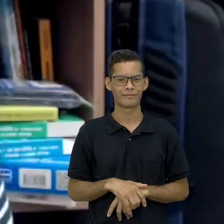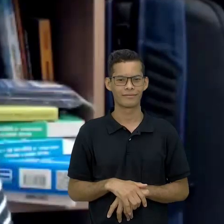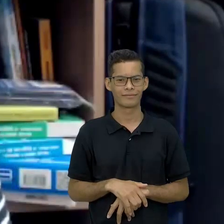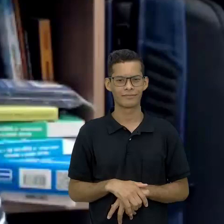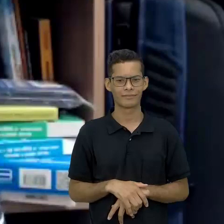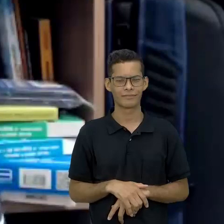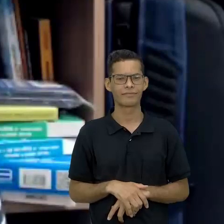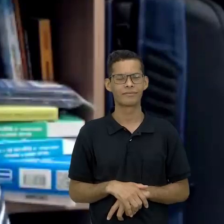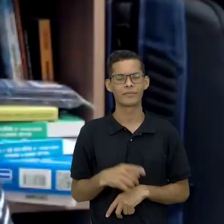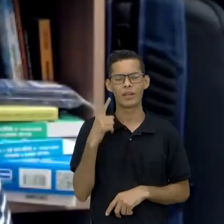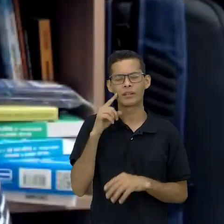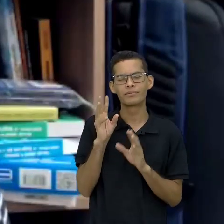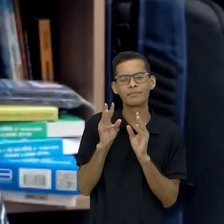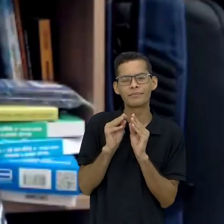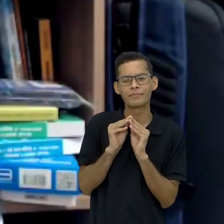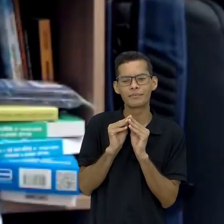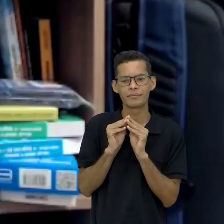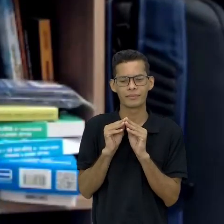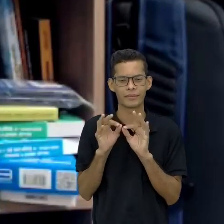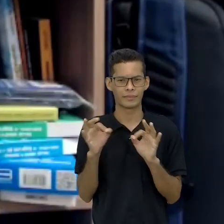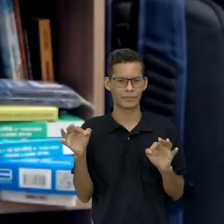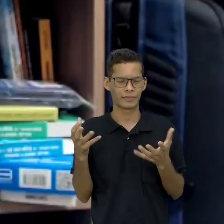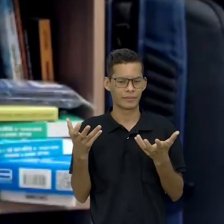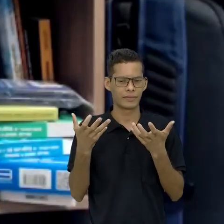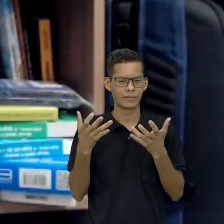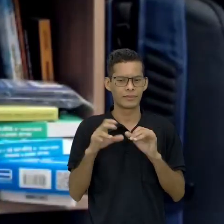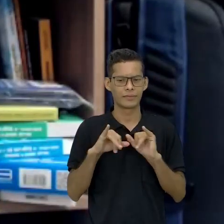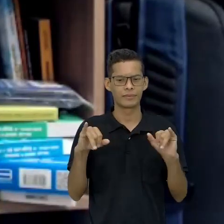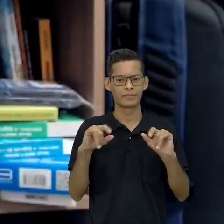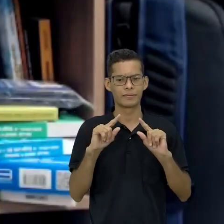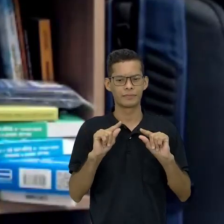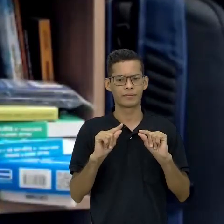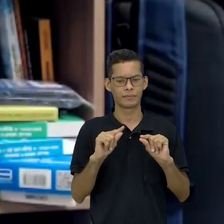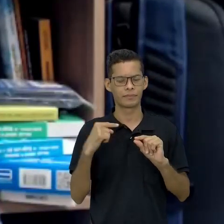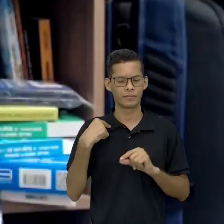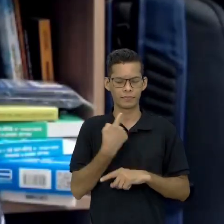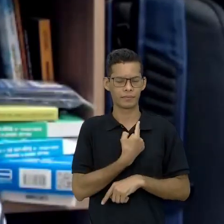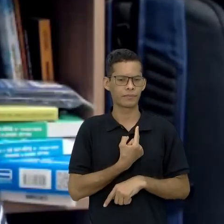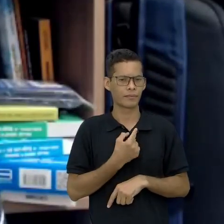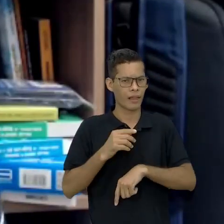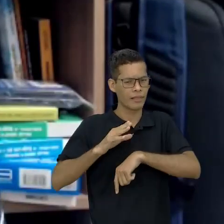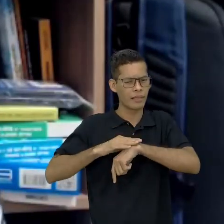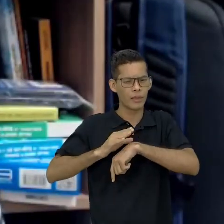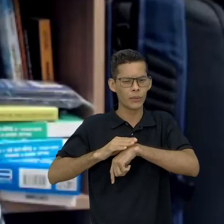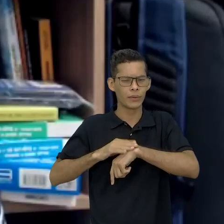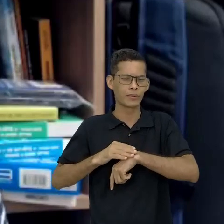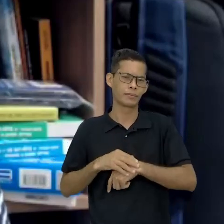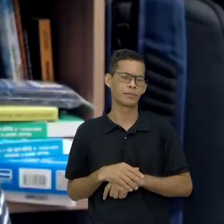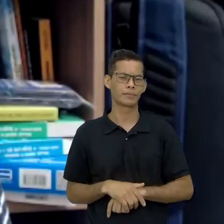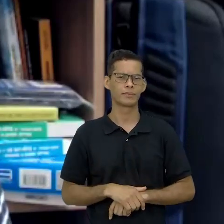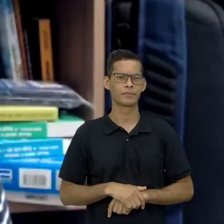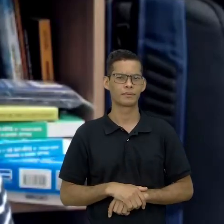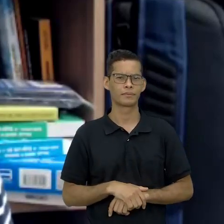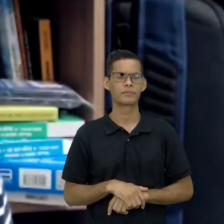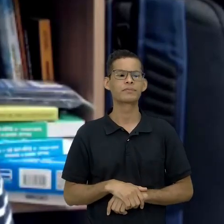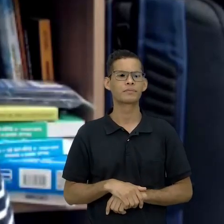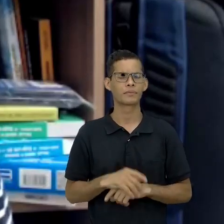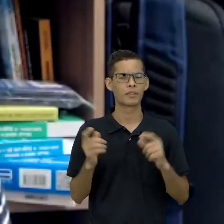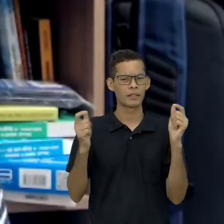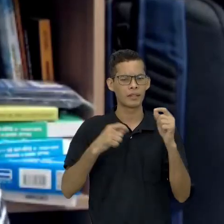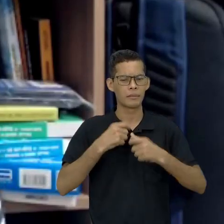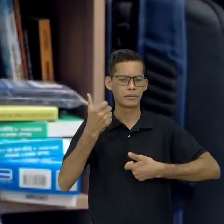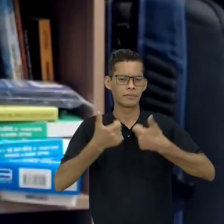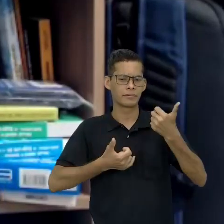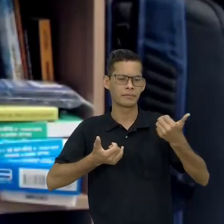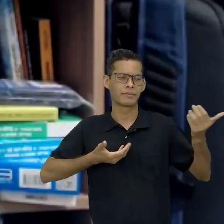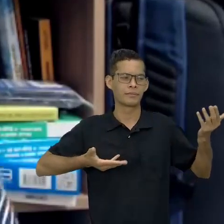Márcia, só vou fazer um adendo aqui, né, da nossa... A gente tem um tempinho ainda que a gente pode explorar um pouquinho,